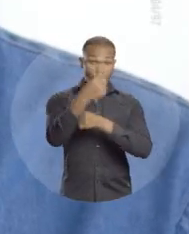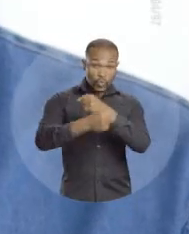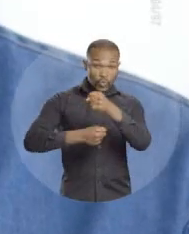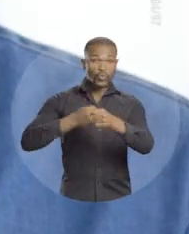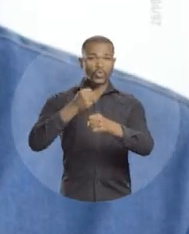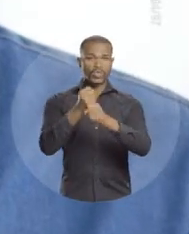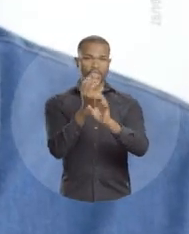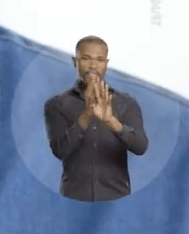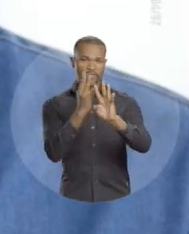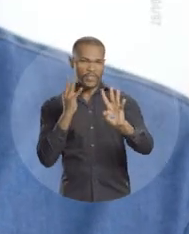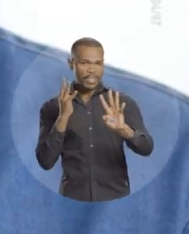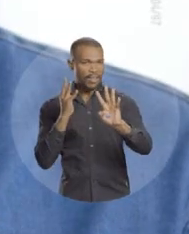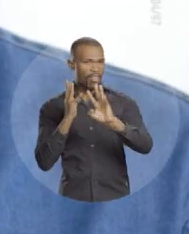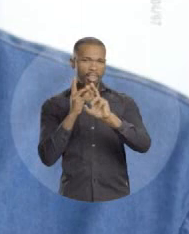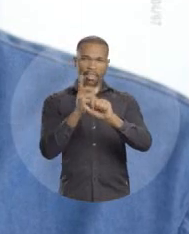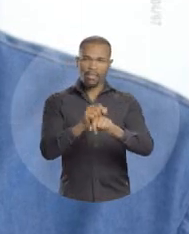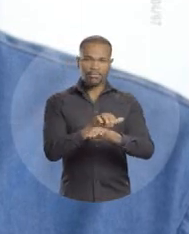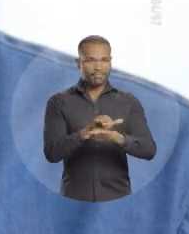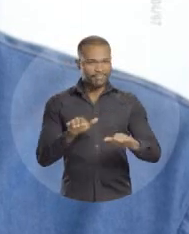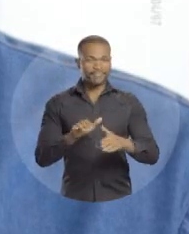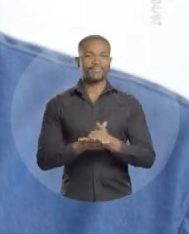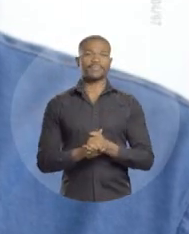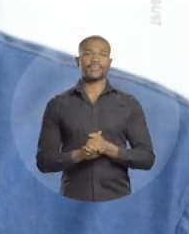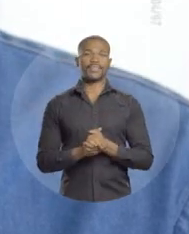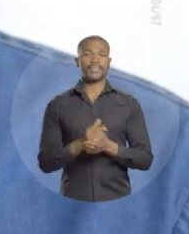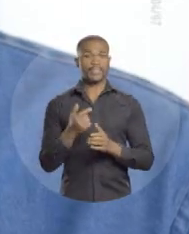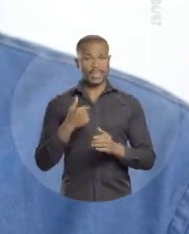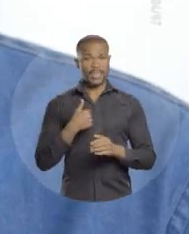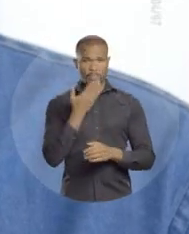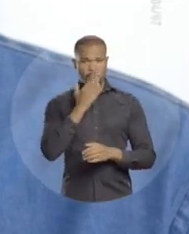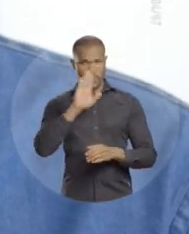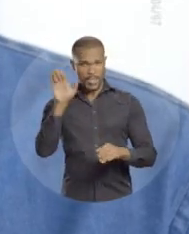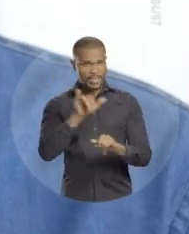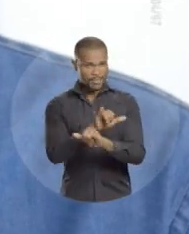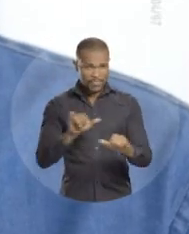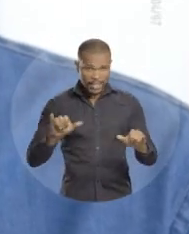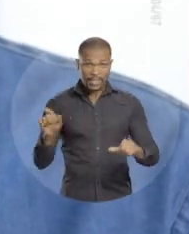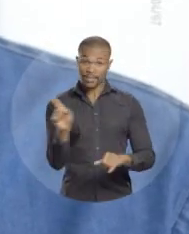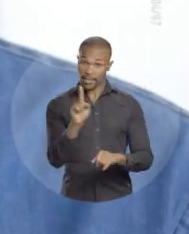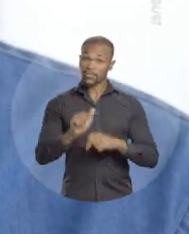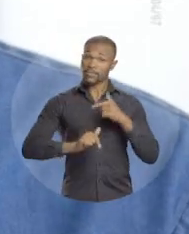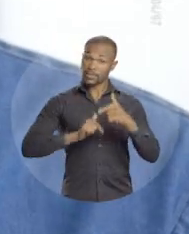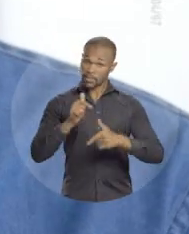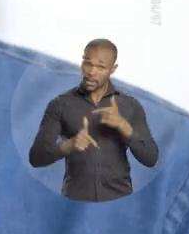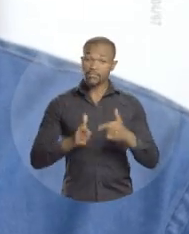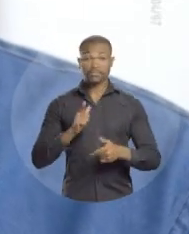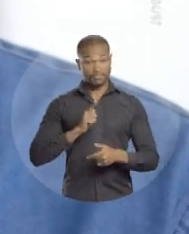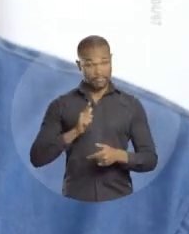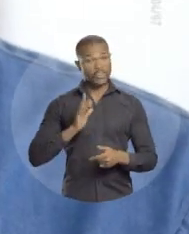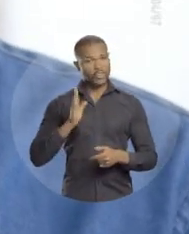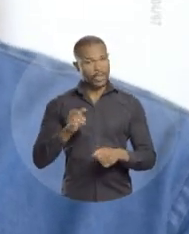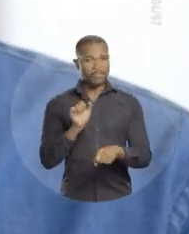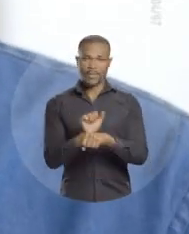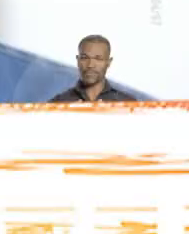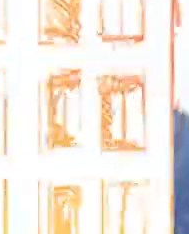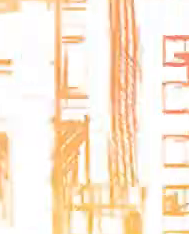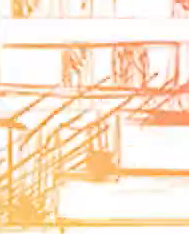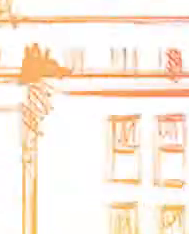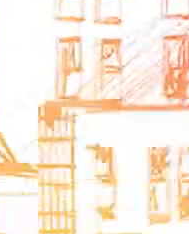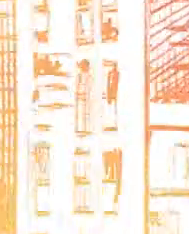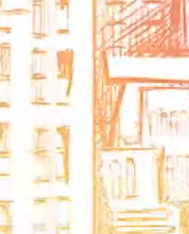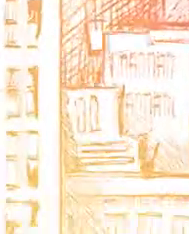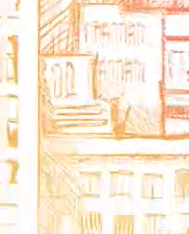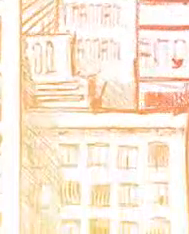em 2 anos, zerar a fila das creches. Isso não é nenhuma promessa de campanha, não. É um trabalho que já existe e não pode